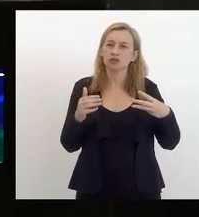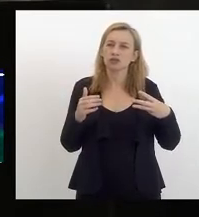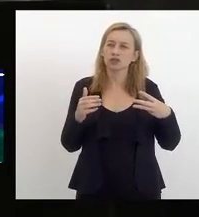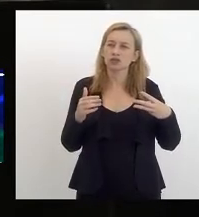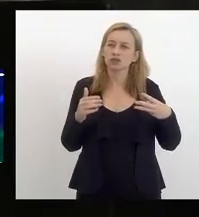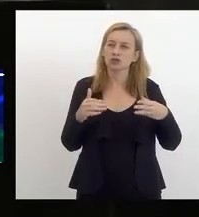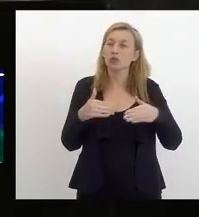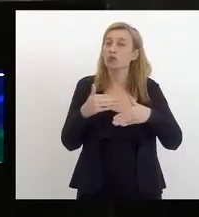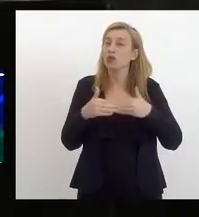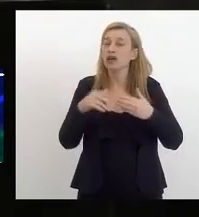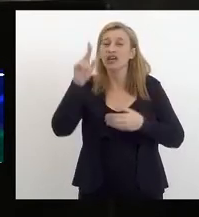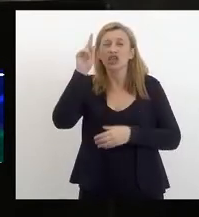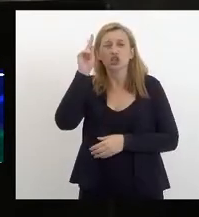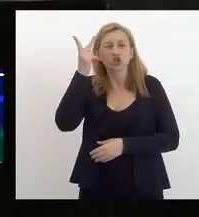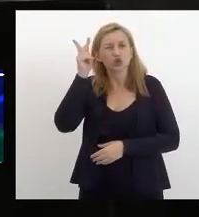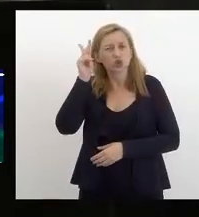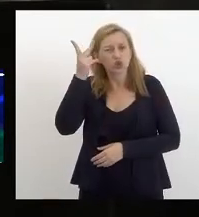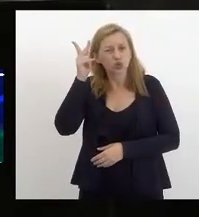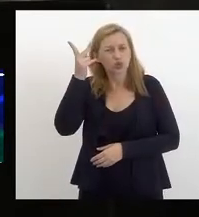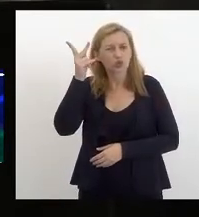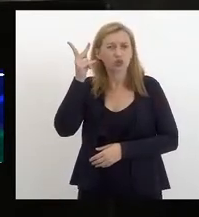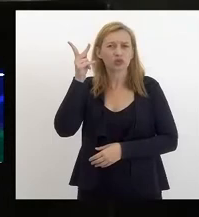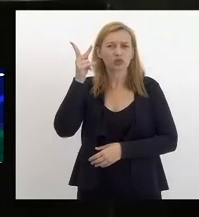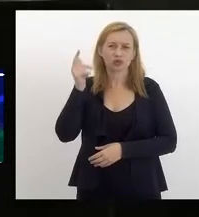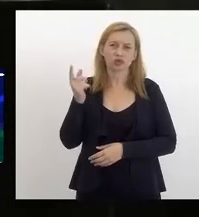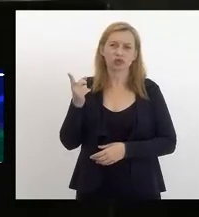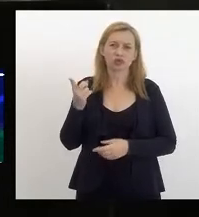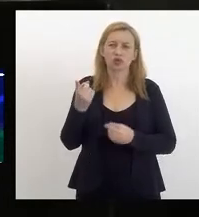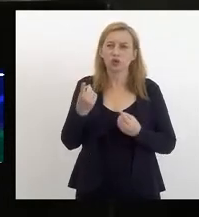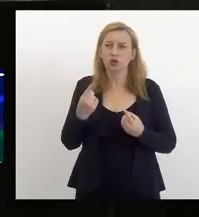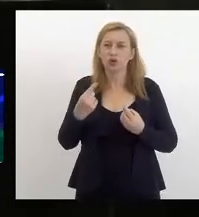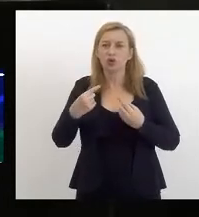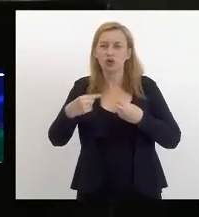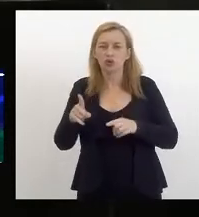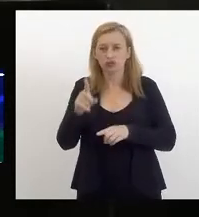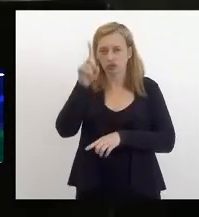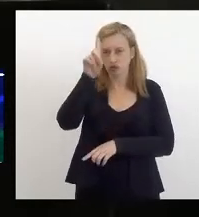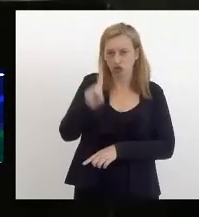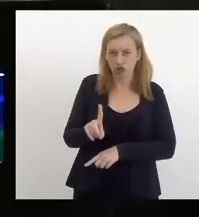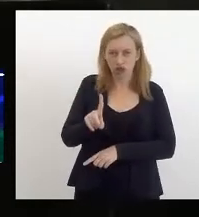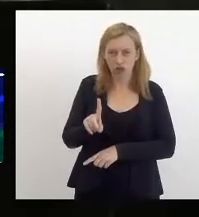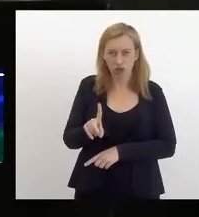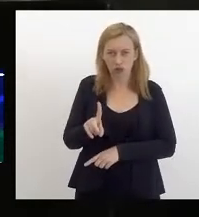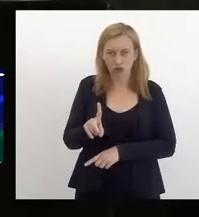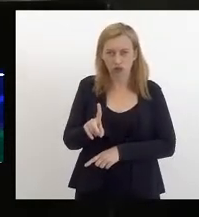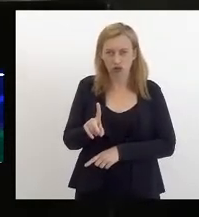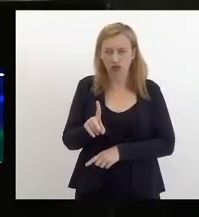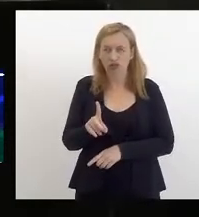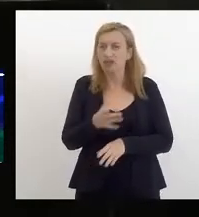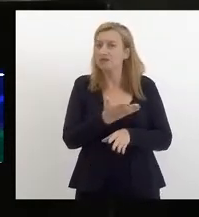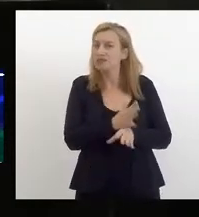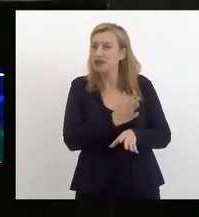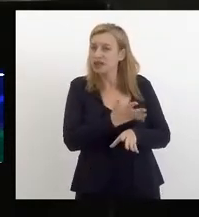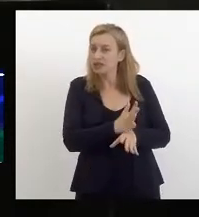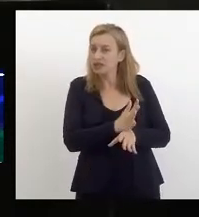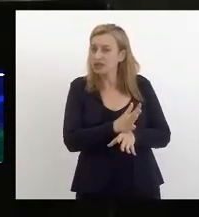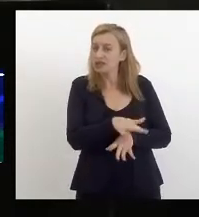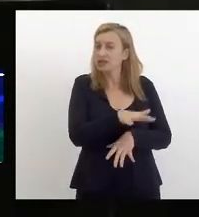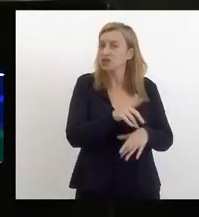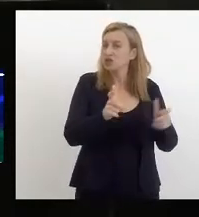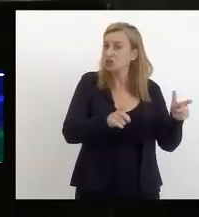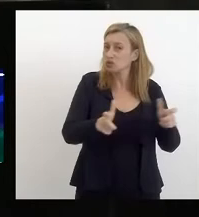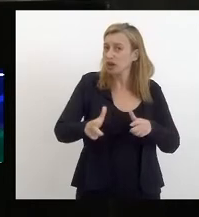históricos recorrentes de violação de direitos que são praticadas nesses